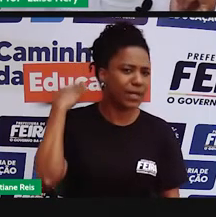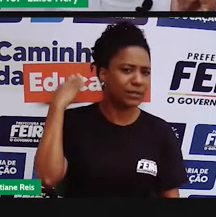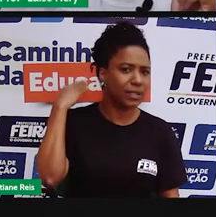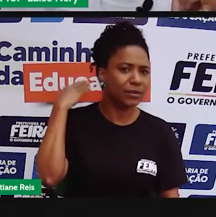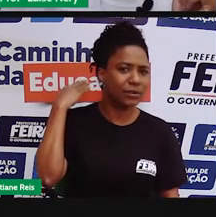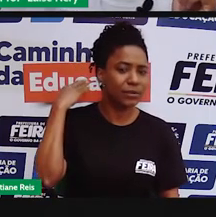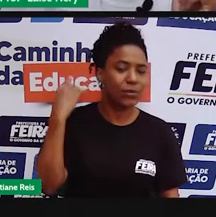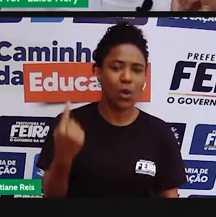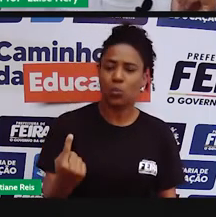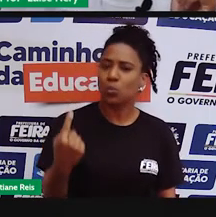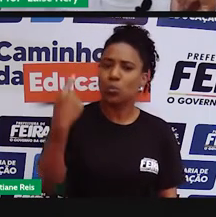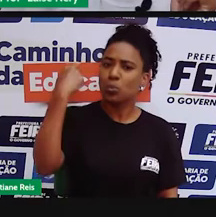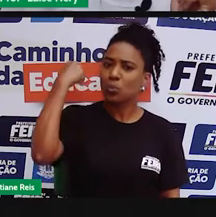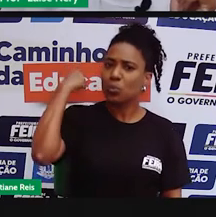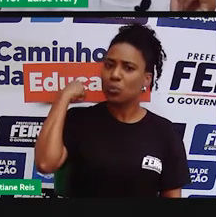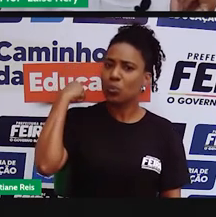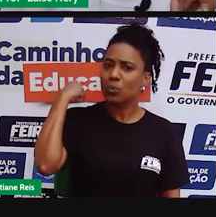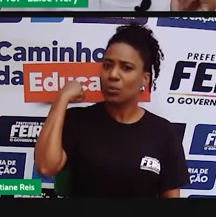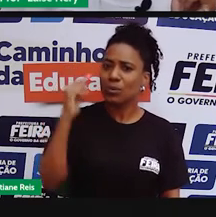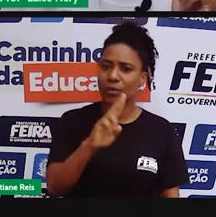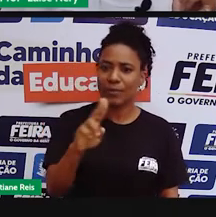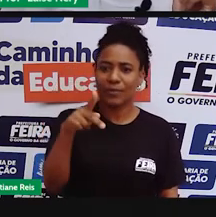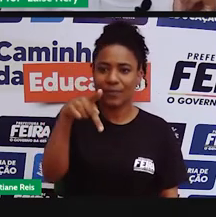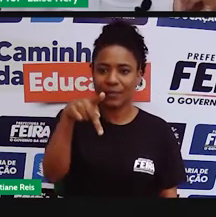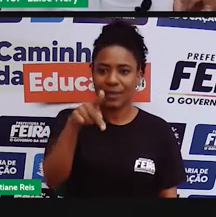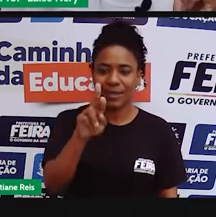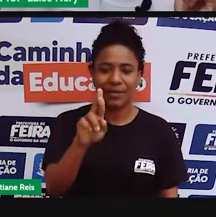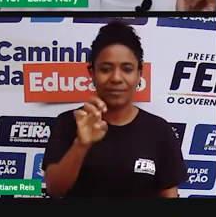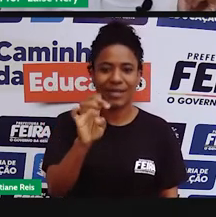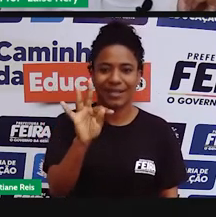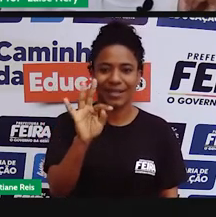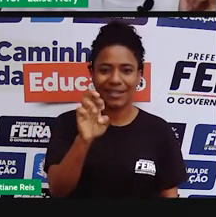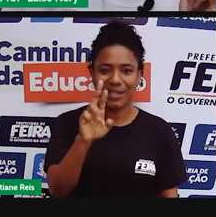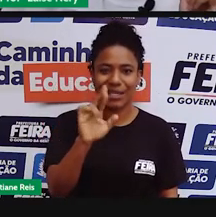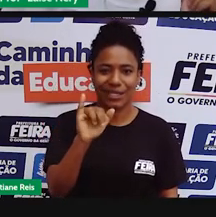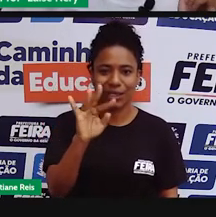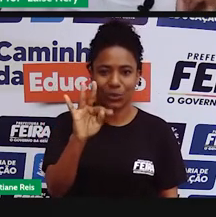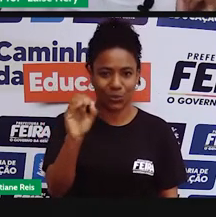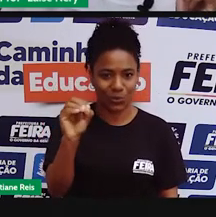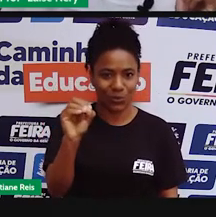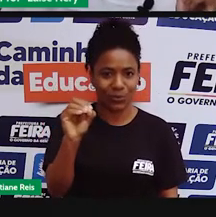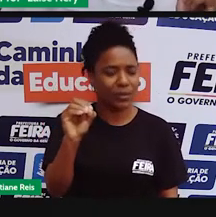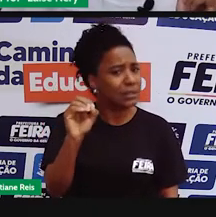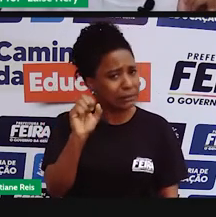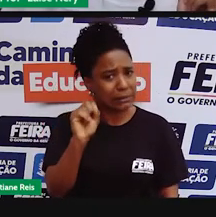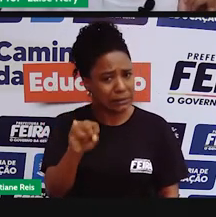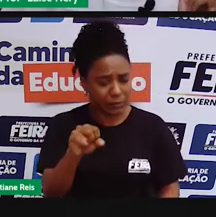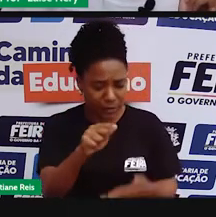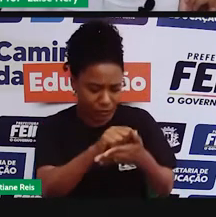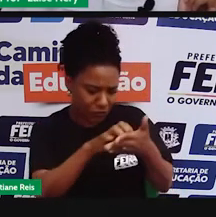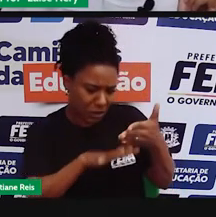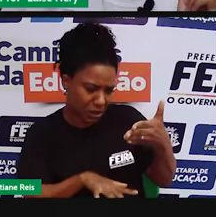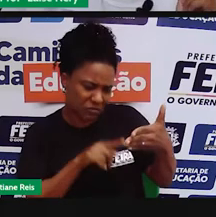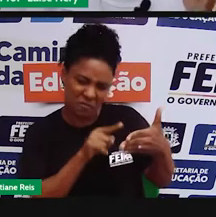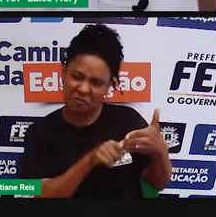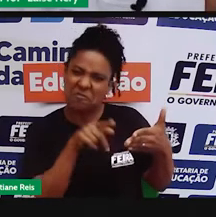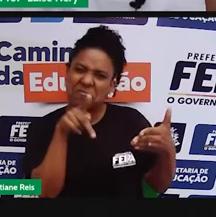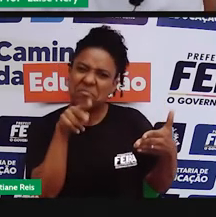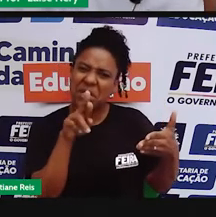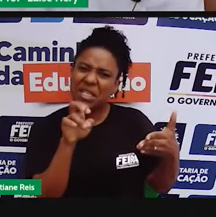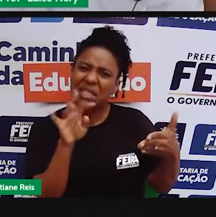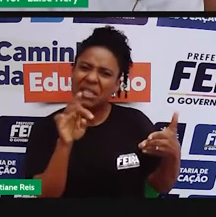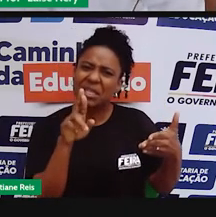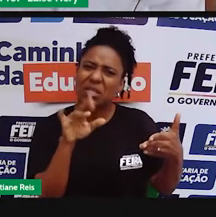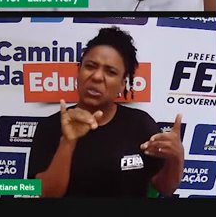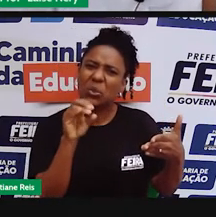de pretérito. Então, se lá na sua atividade, só para colocar, escreva o verbo no pretérito, você não vai